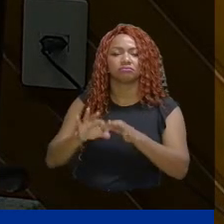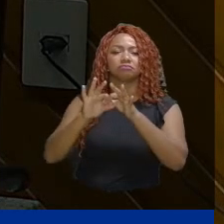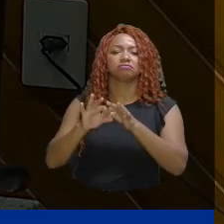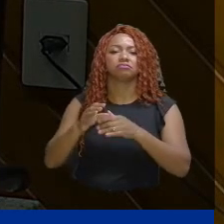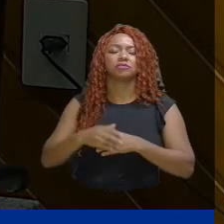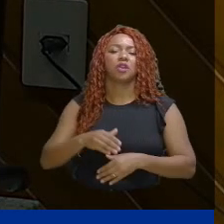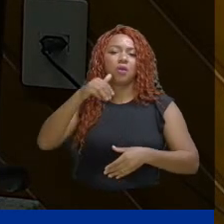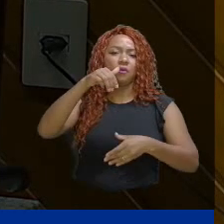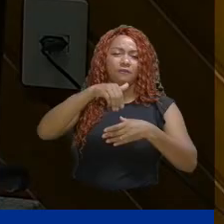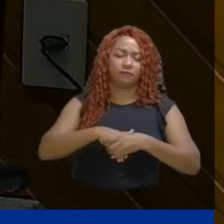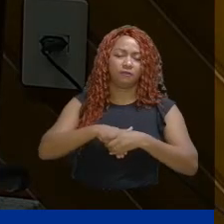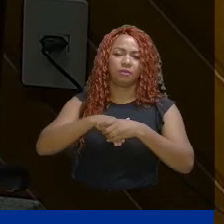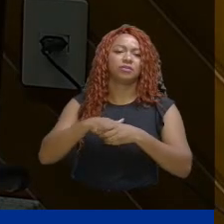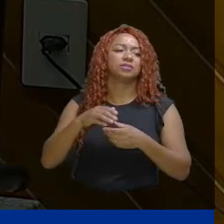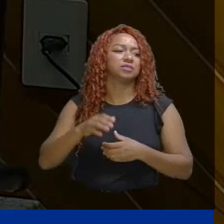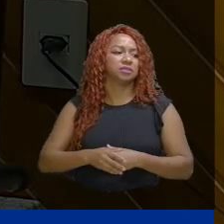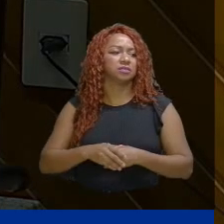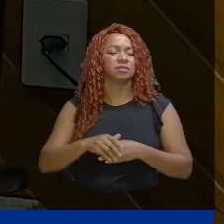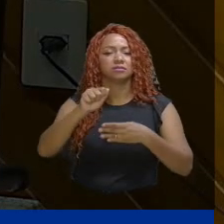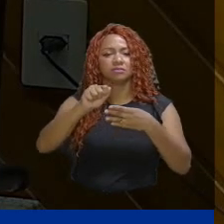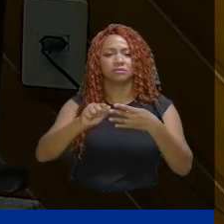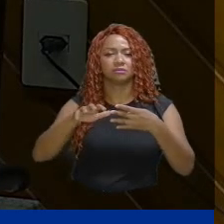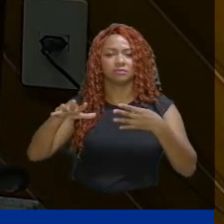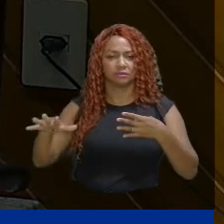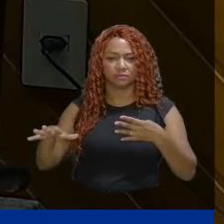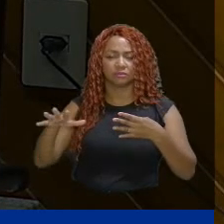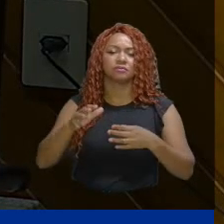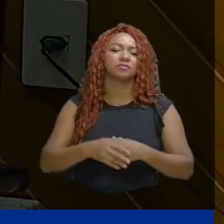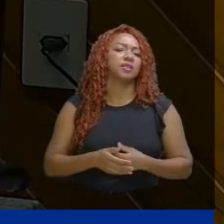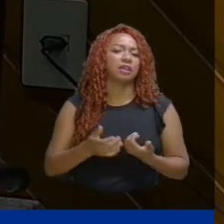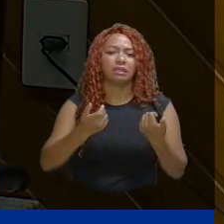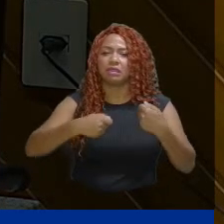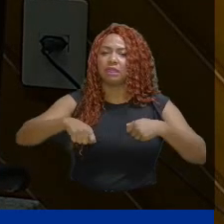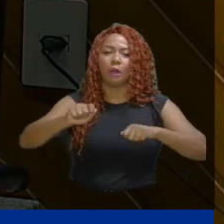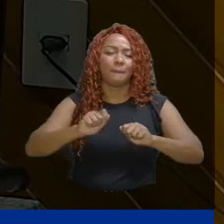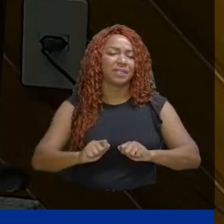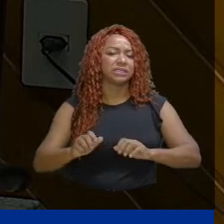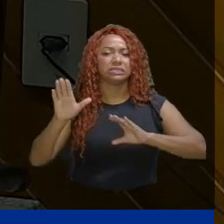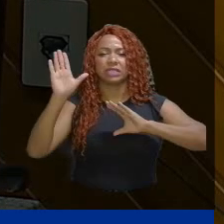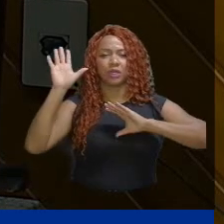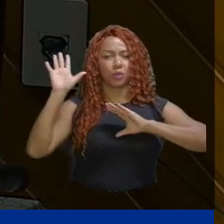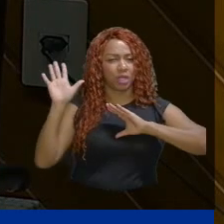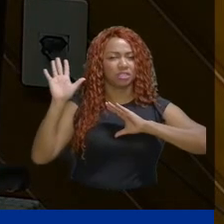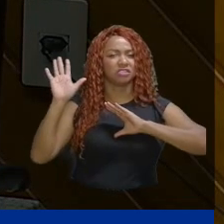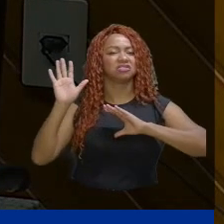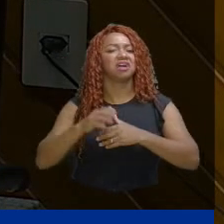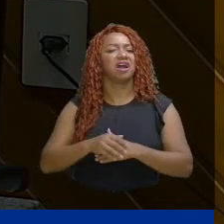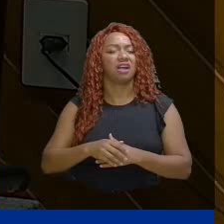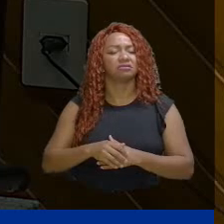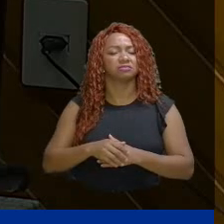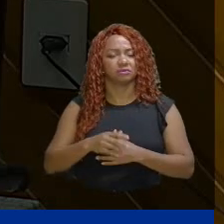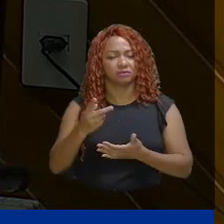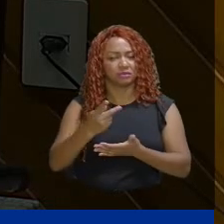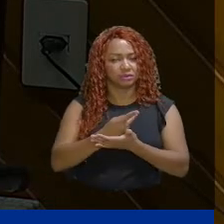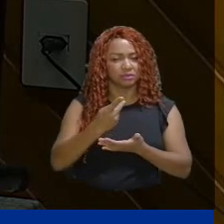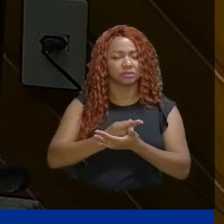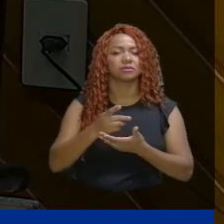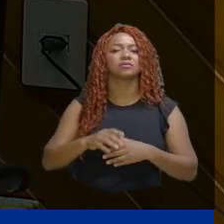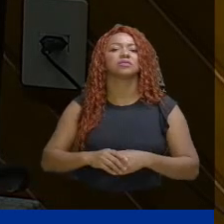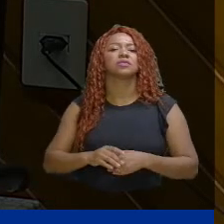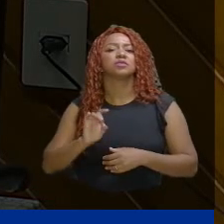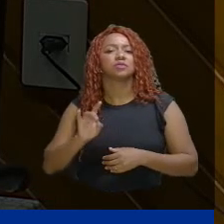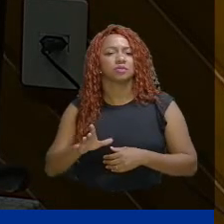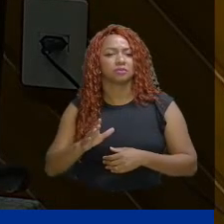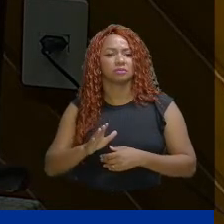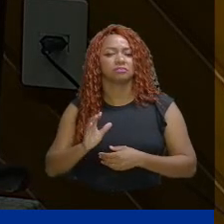do relator cita a jurisprudência, segundo o qual não é necessário que o candidato pratique diretamente o ilícito, bastando